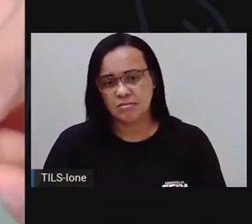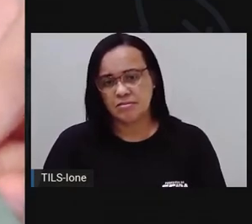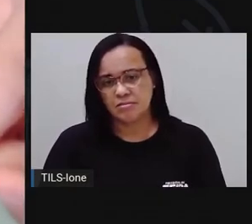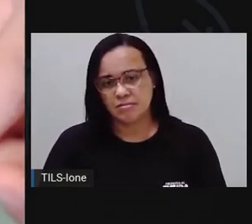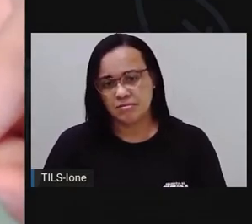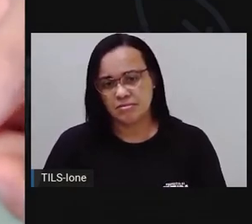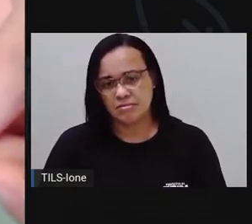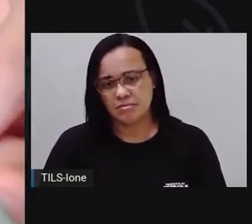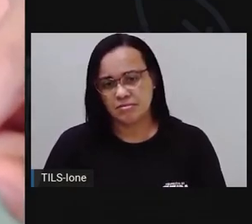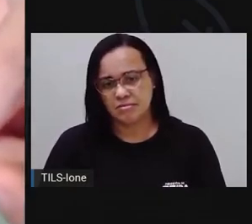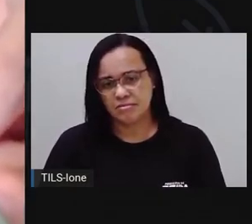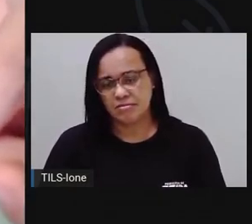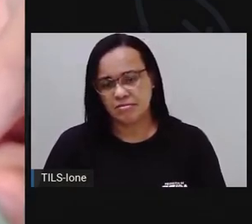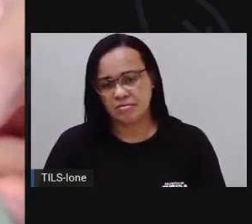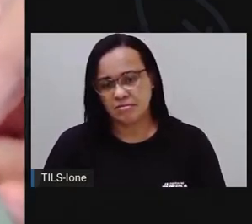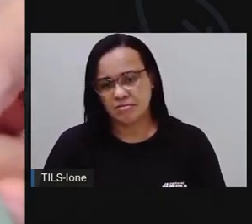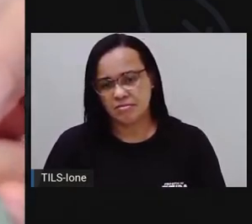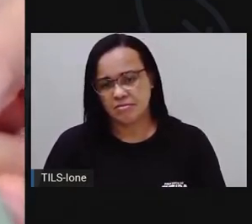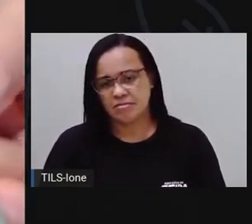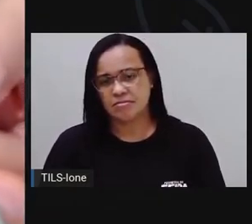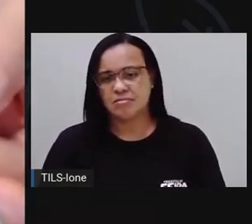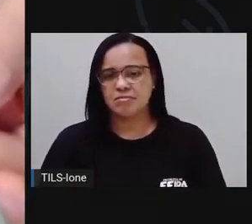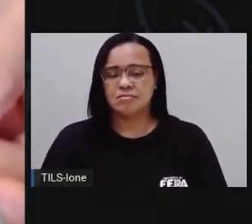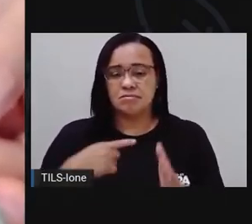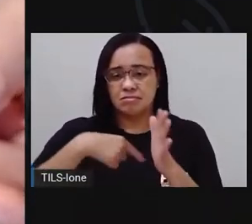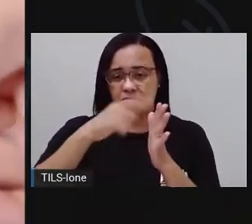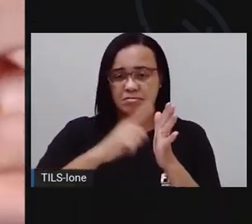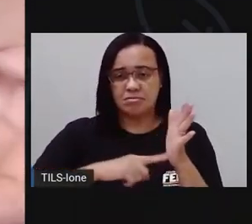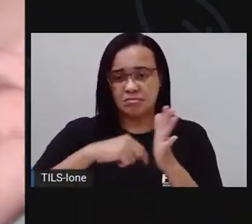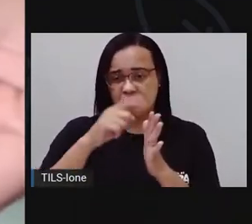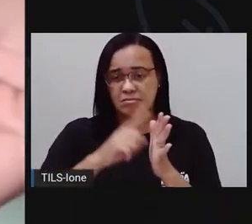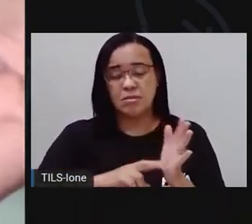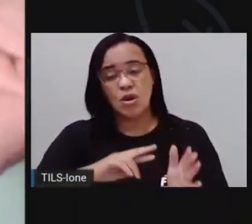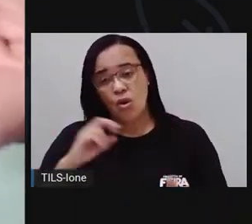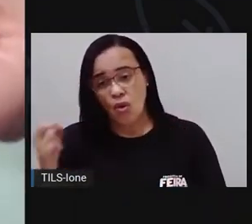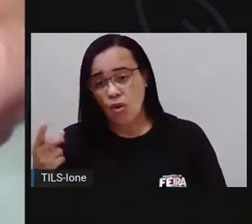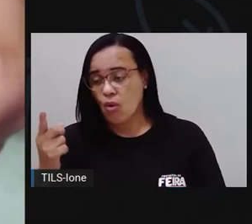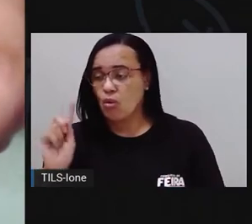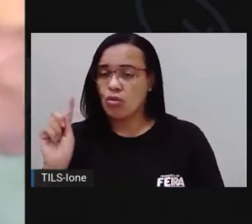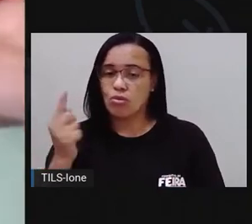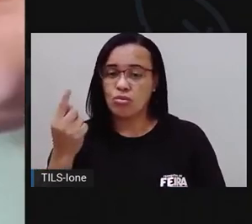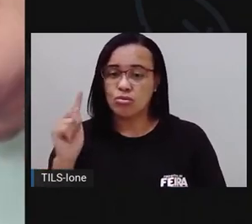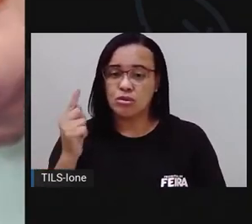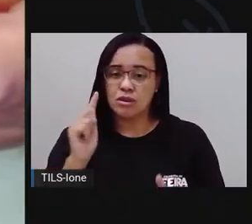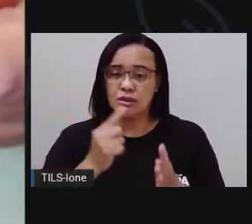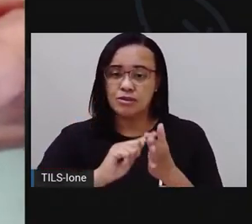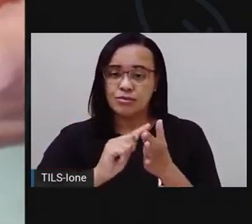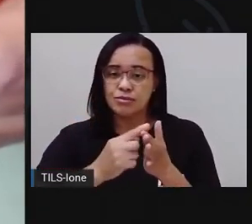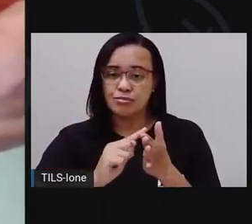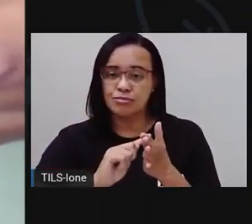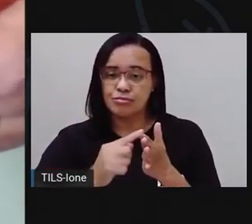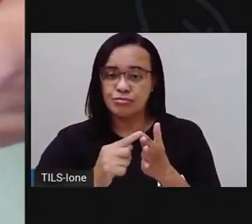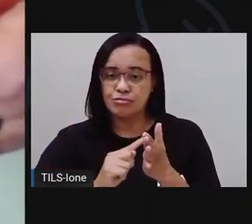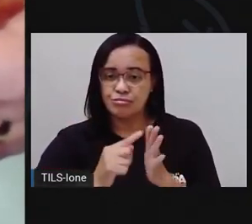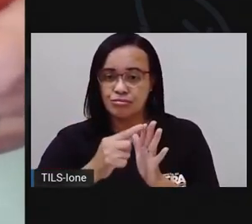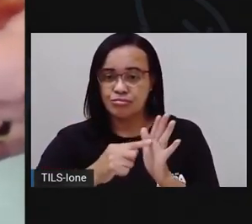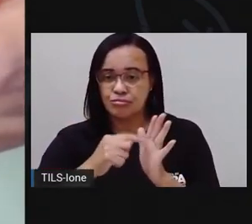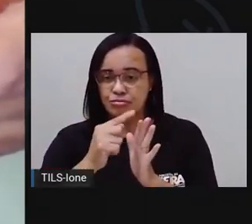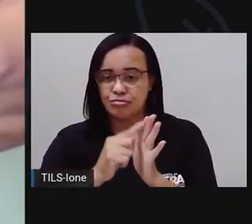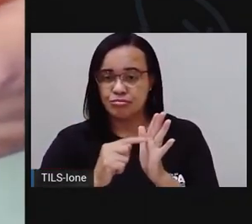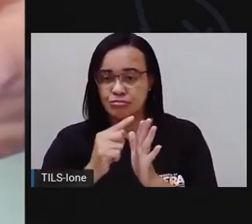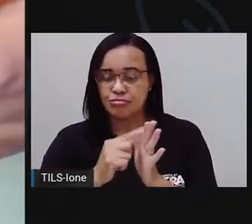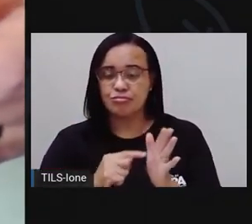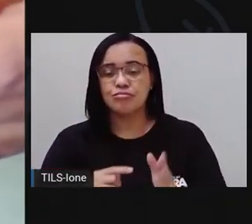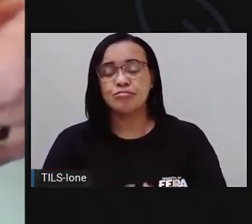Lembrando que pode pintar com o pincel ou com o dedinho de vocês, ó.